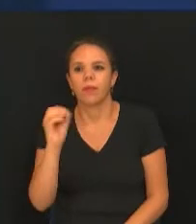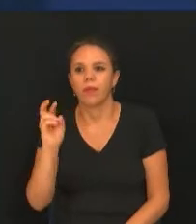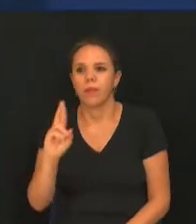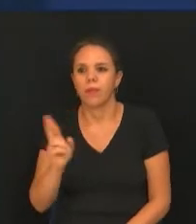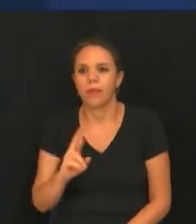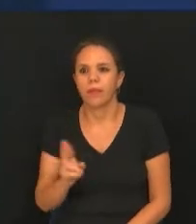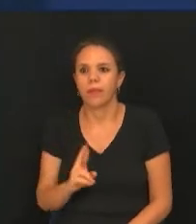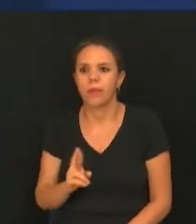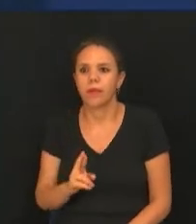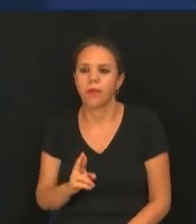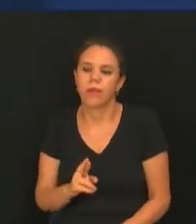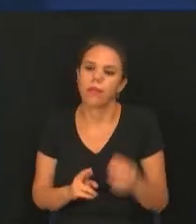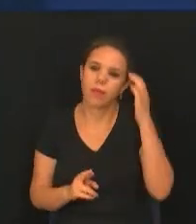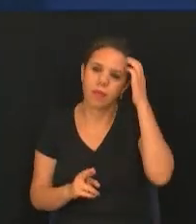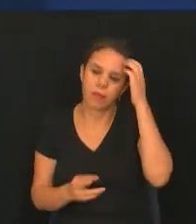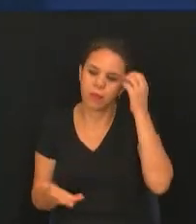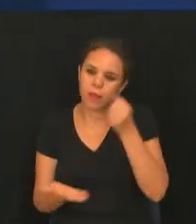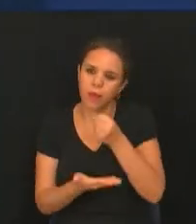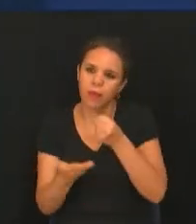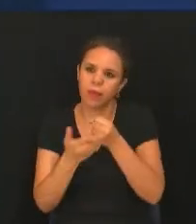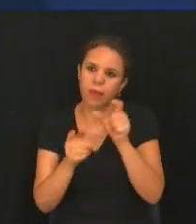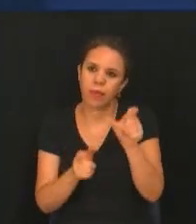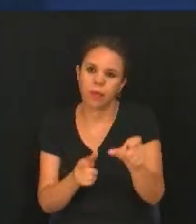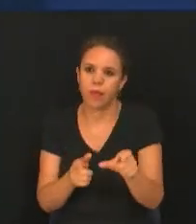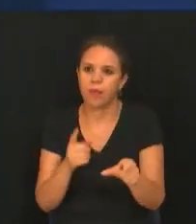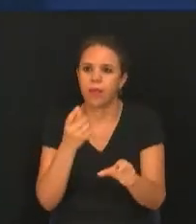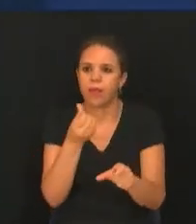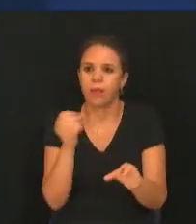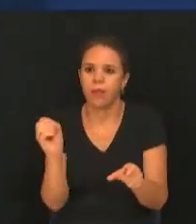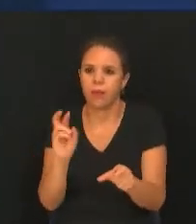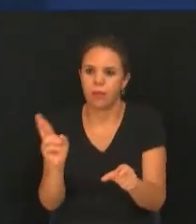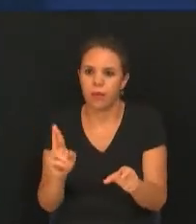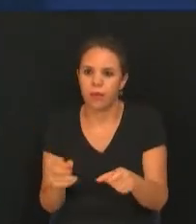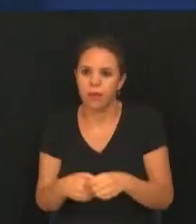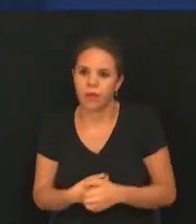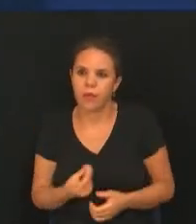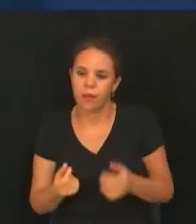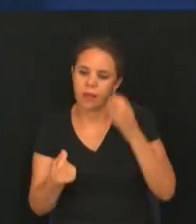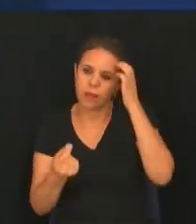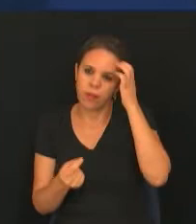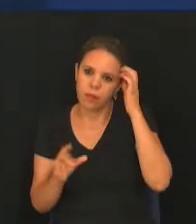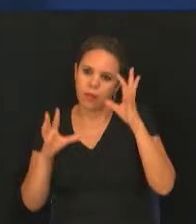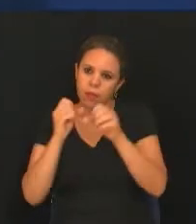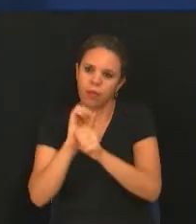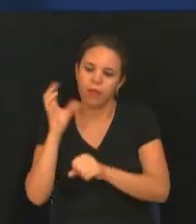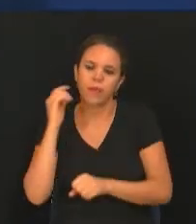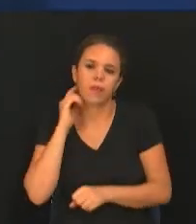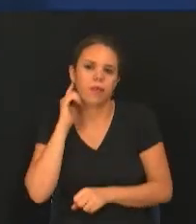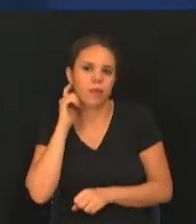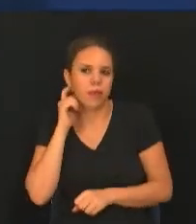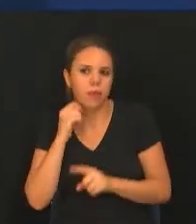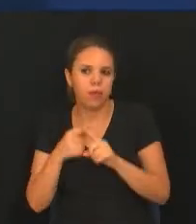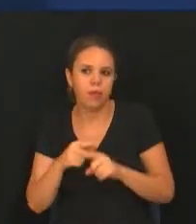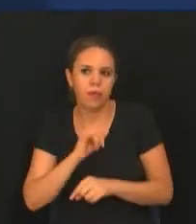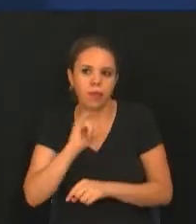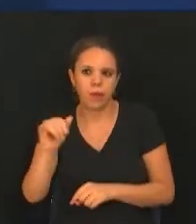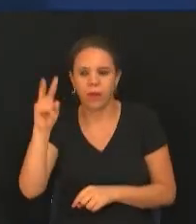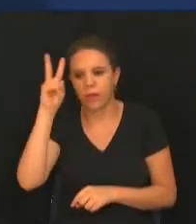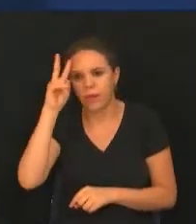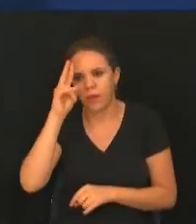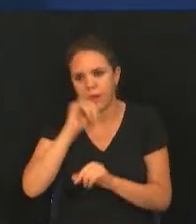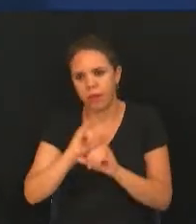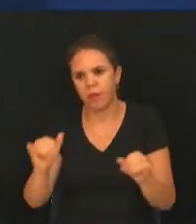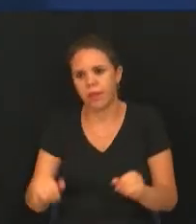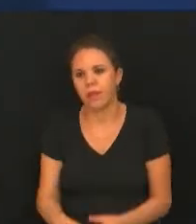tobogã inferior e vitalícia saem por R$ 60. E tudo o que rolar neste jogo, é claro que a gente te conta